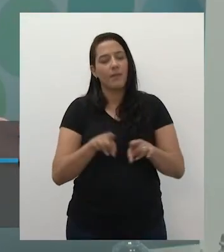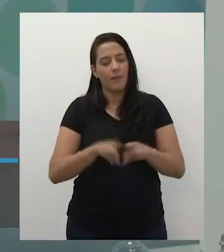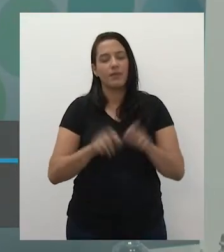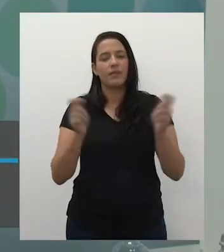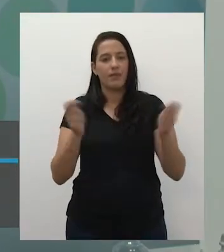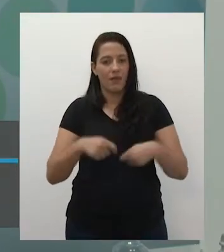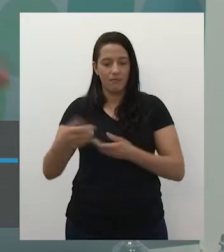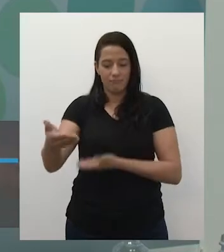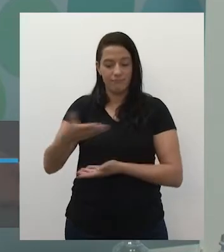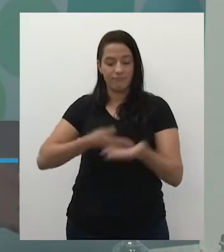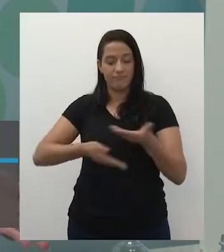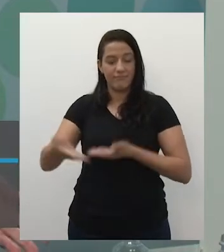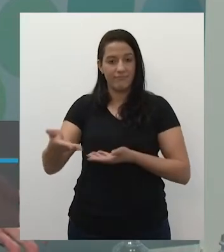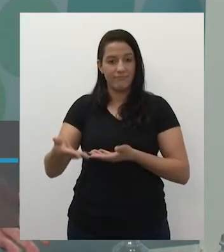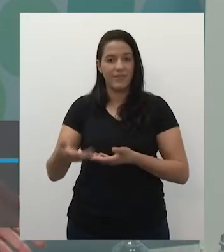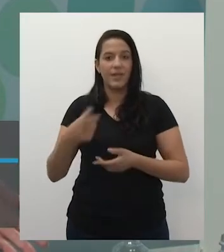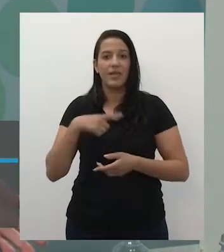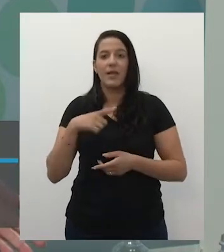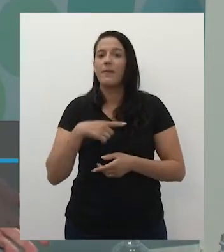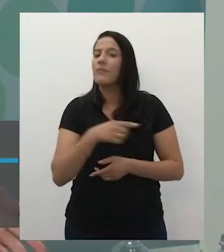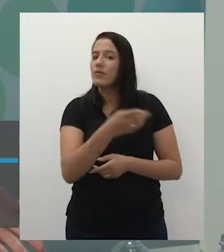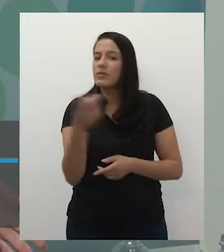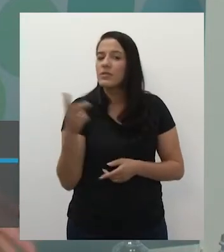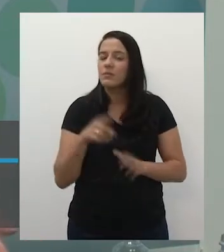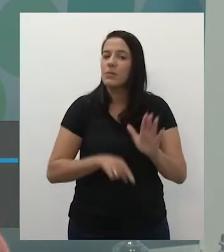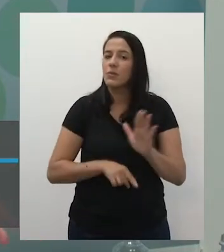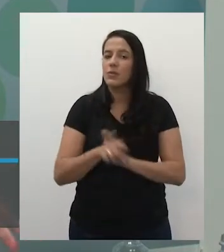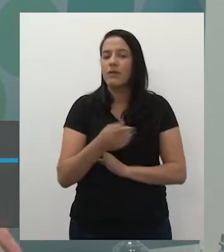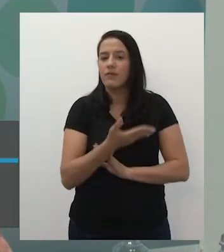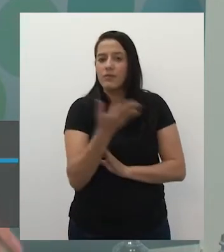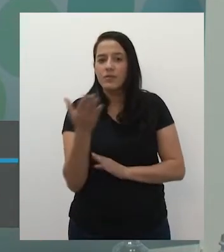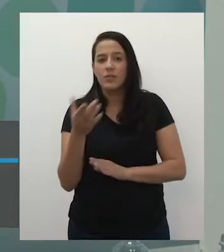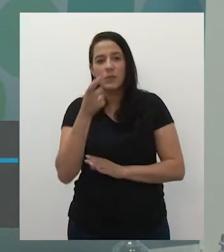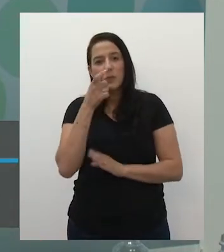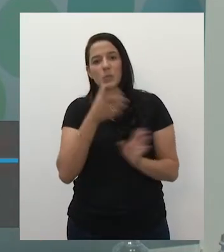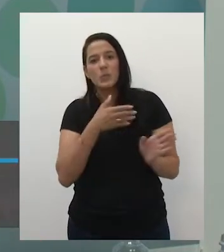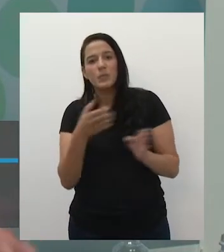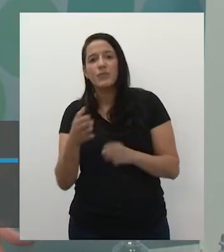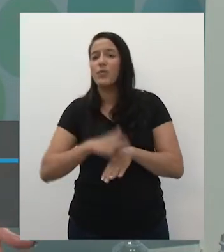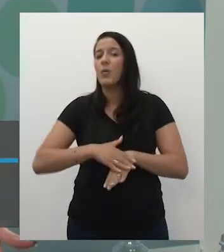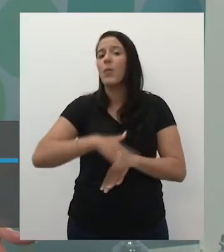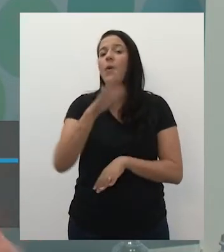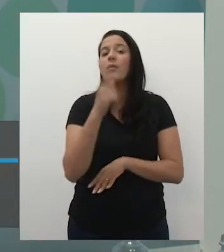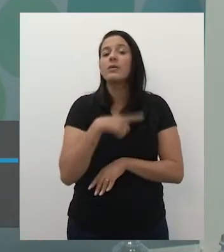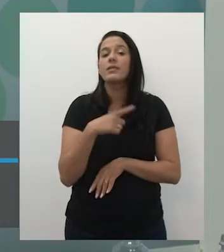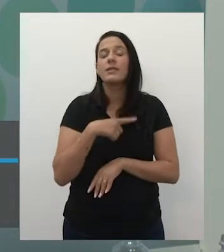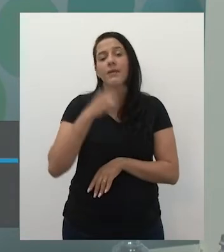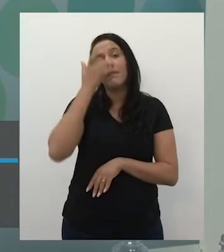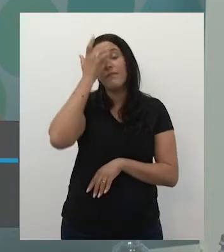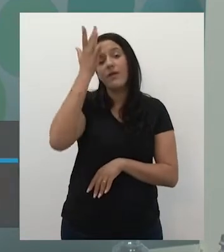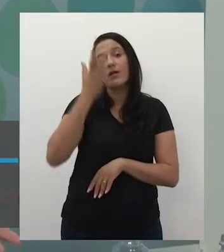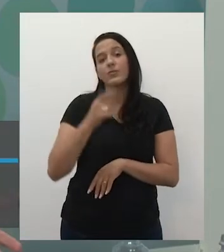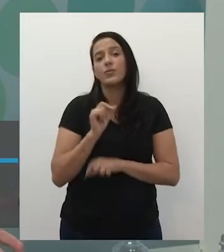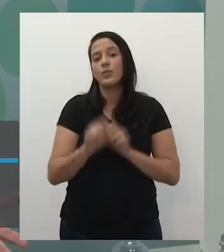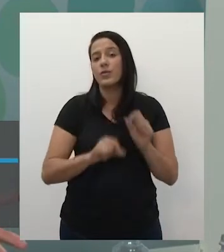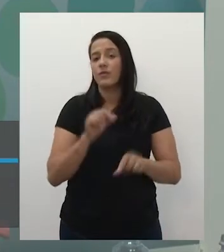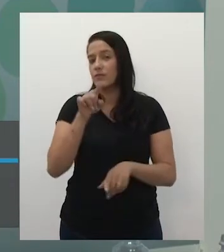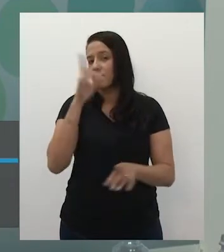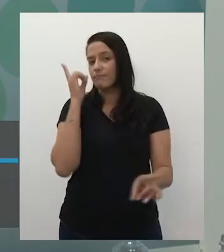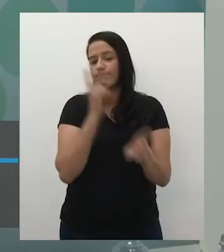professora Solange, né, que coloca que me organizar parece fácil, mas não é. Ela diz que a